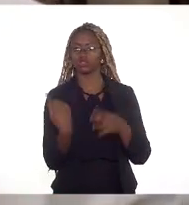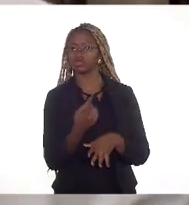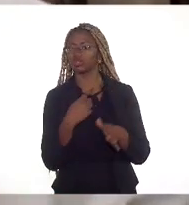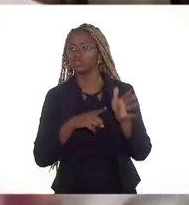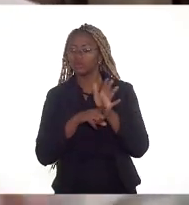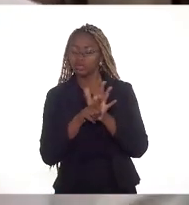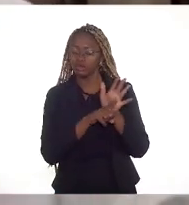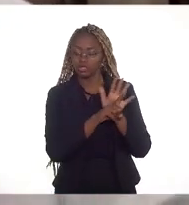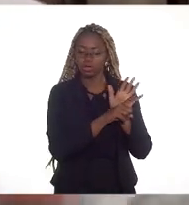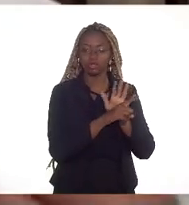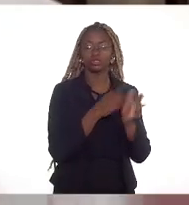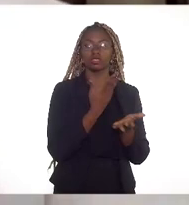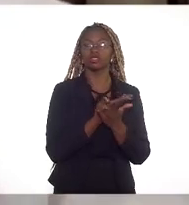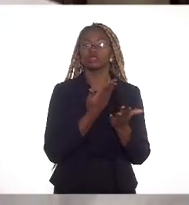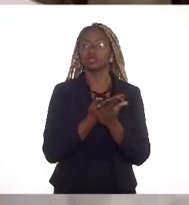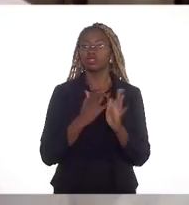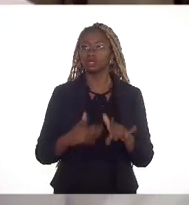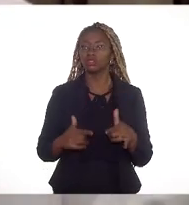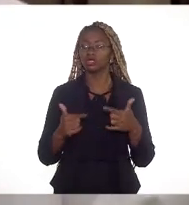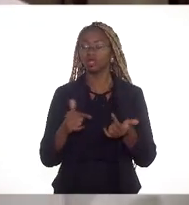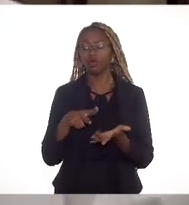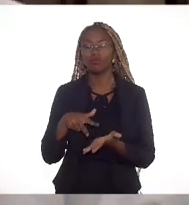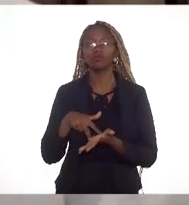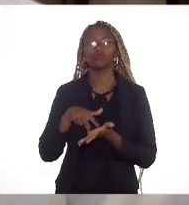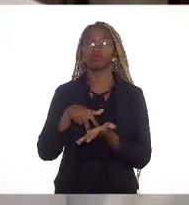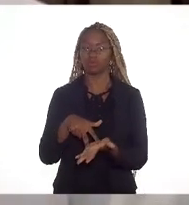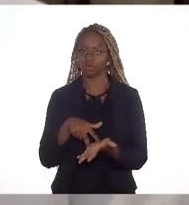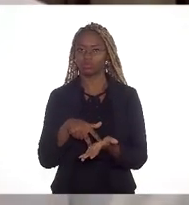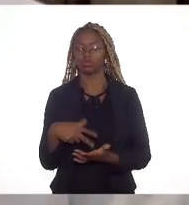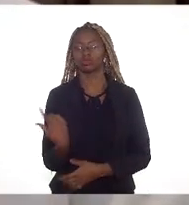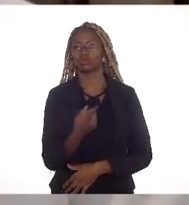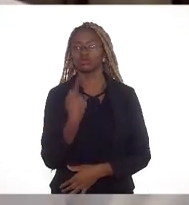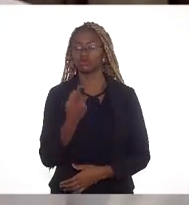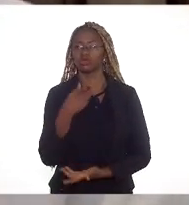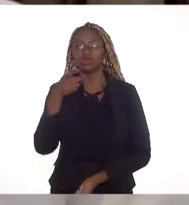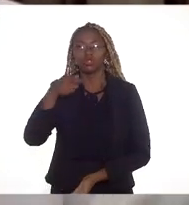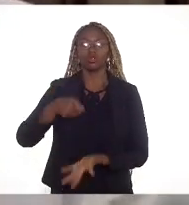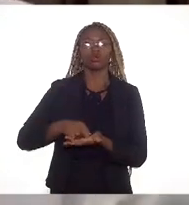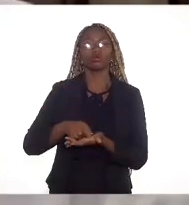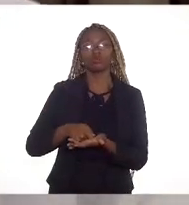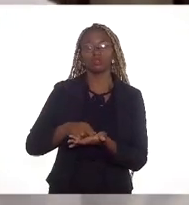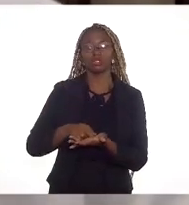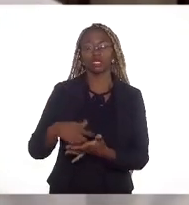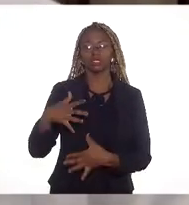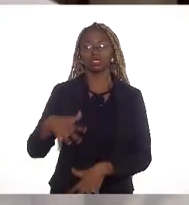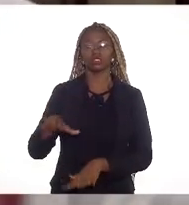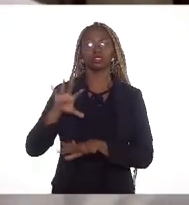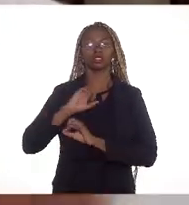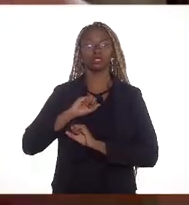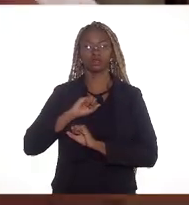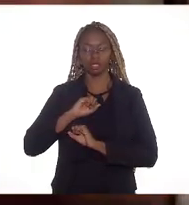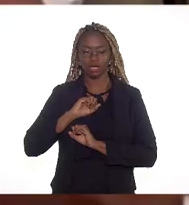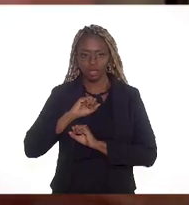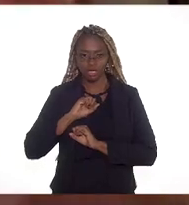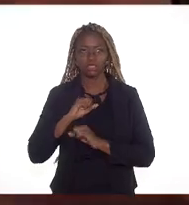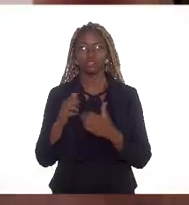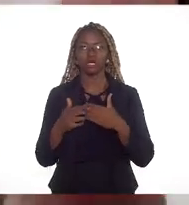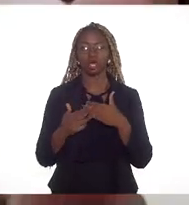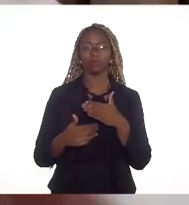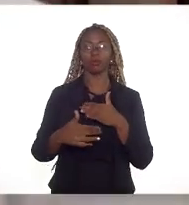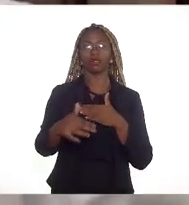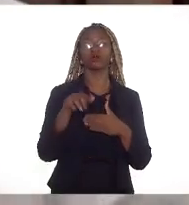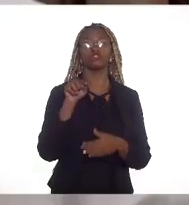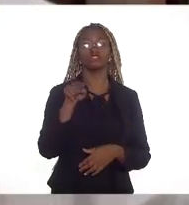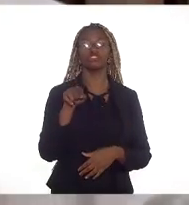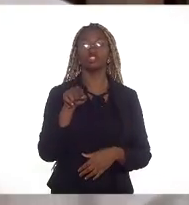estudando de medidas concretas que nós seremos obrigados a aderir e, a partir deste